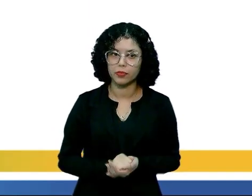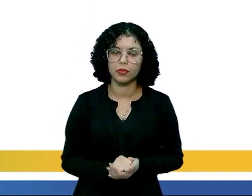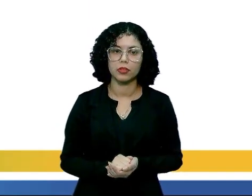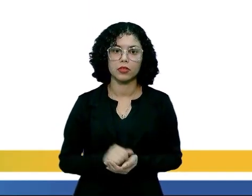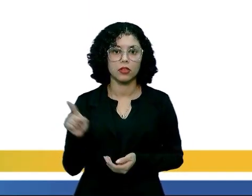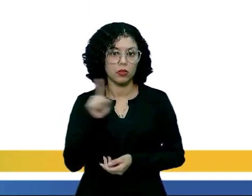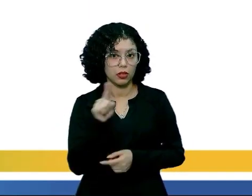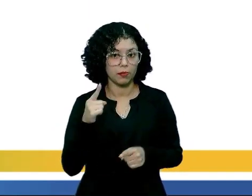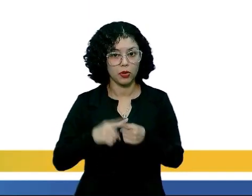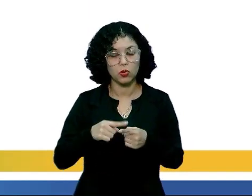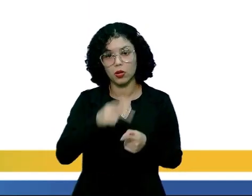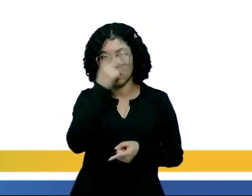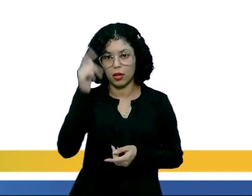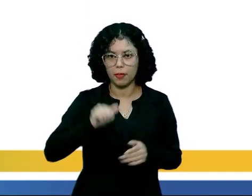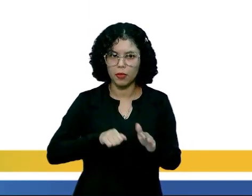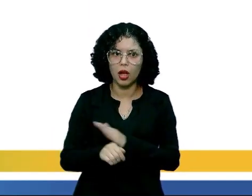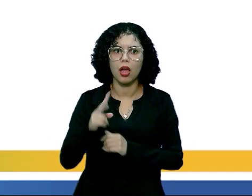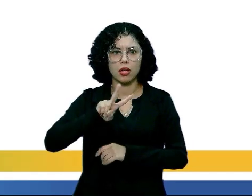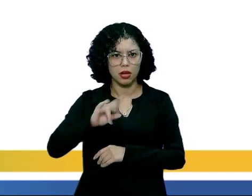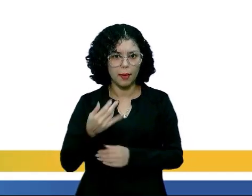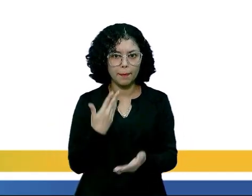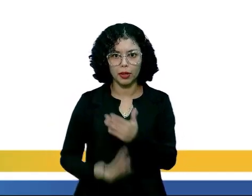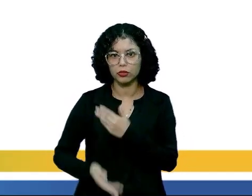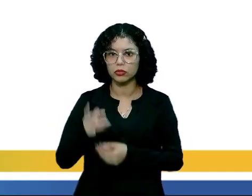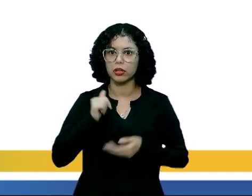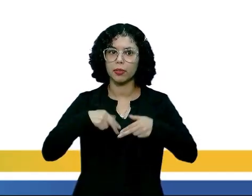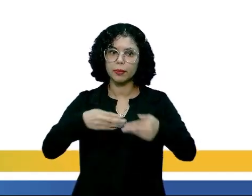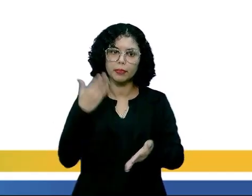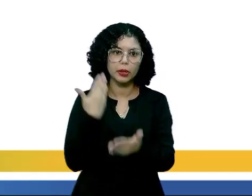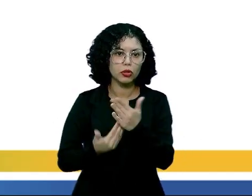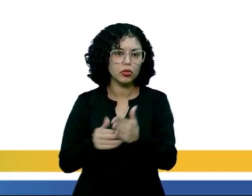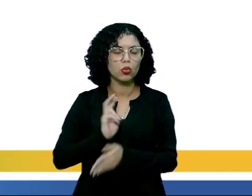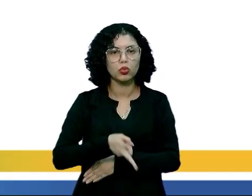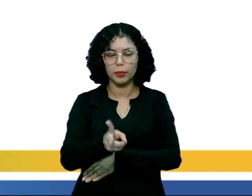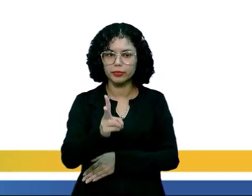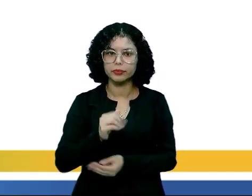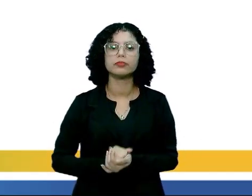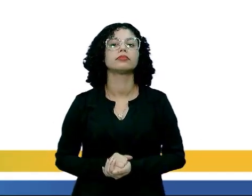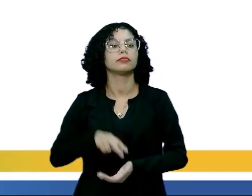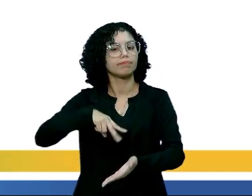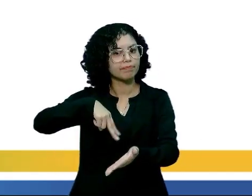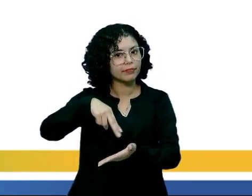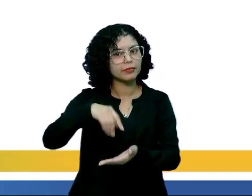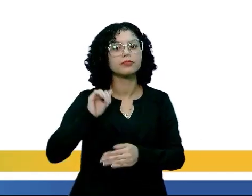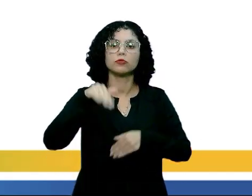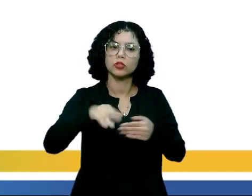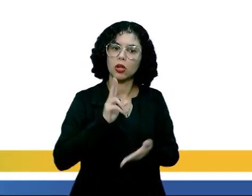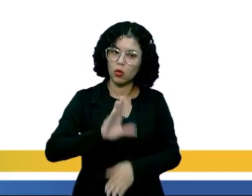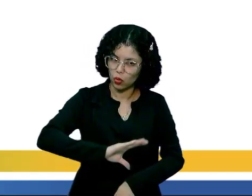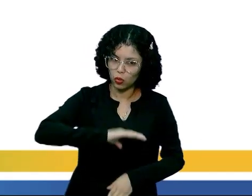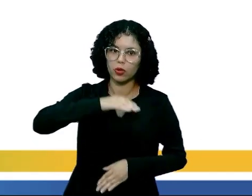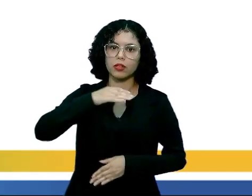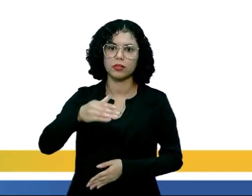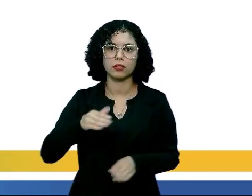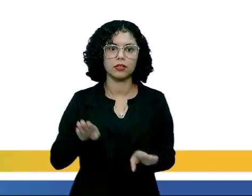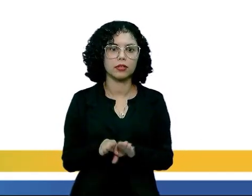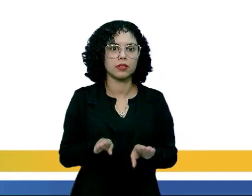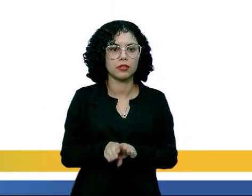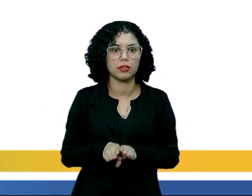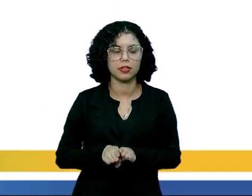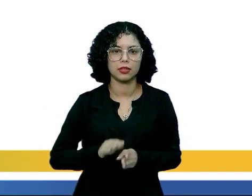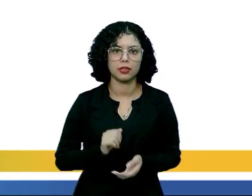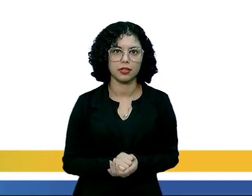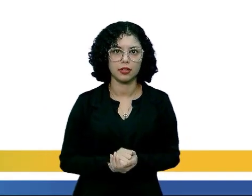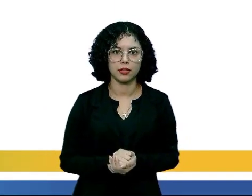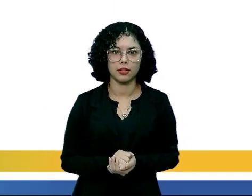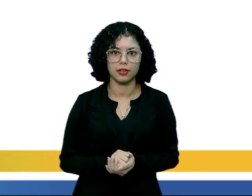fim não é porque a pessoa tropeça cai perde o caminho que ela vai ficar perdida para sempre continu a nadar tenha coragem seja gentil